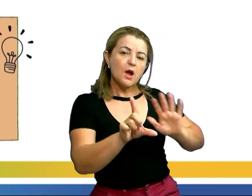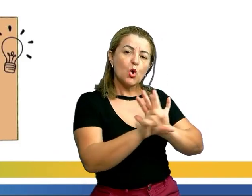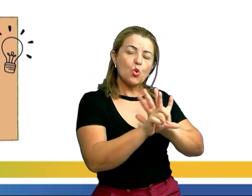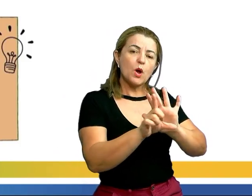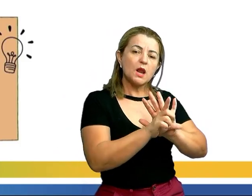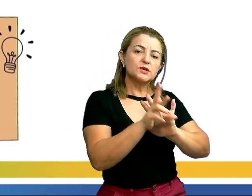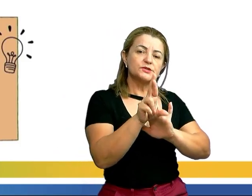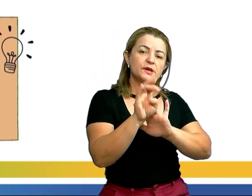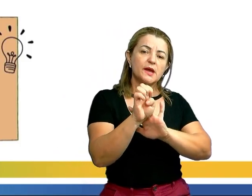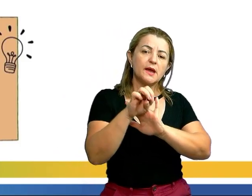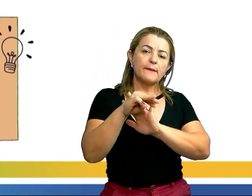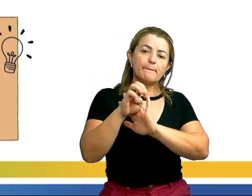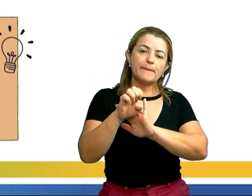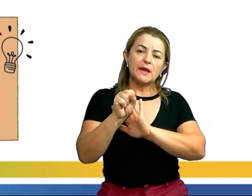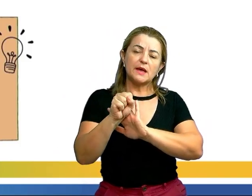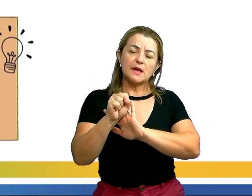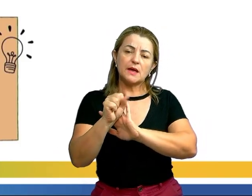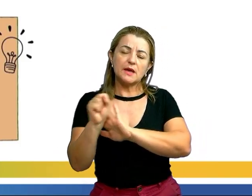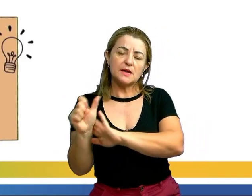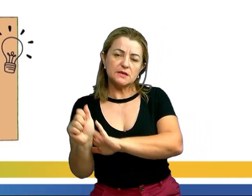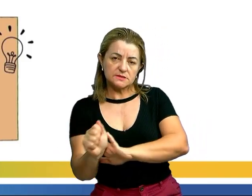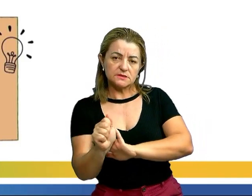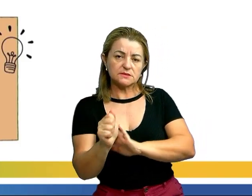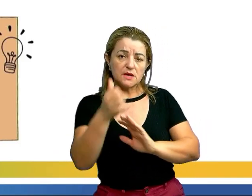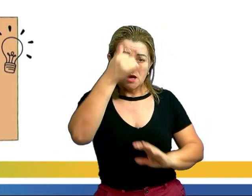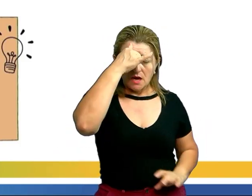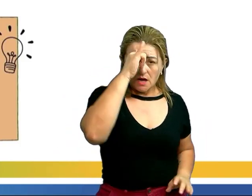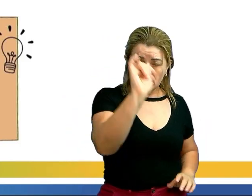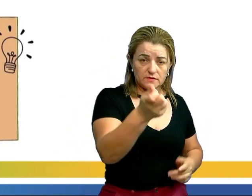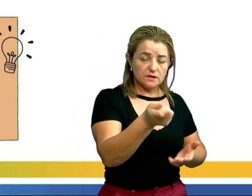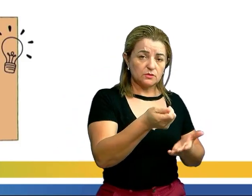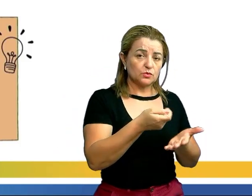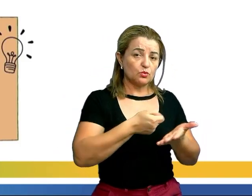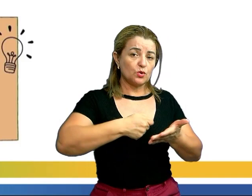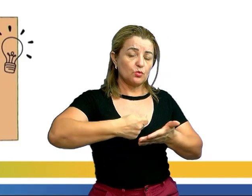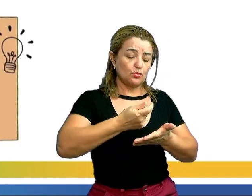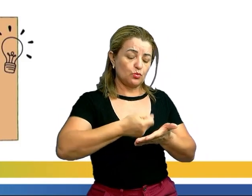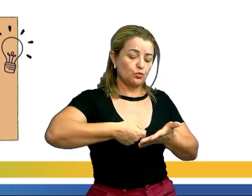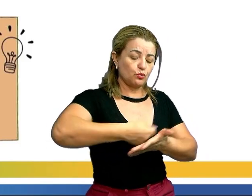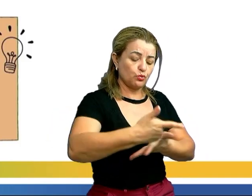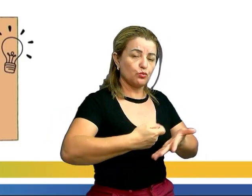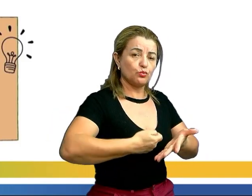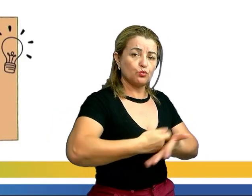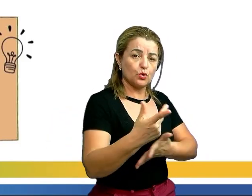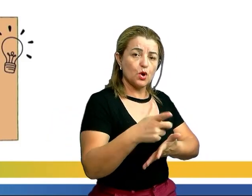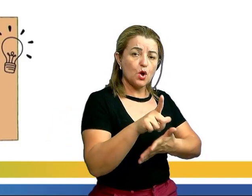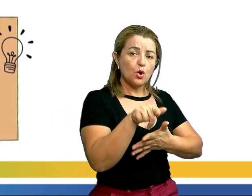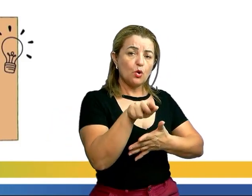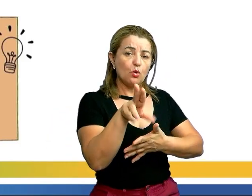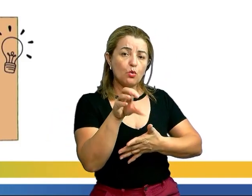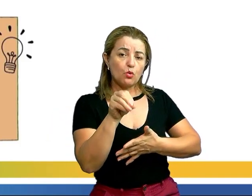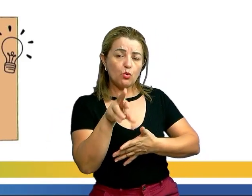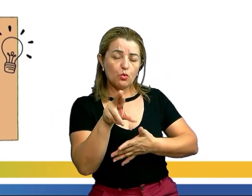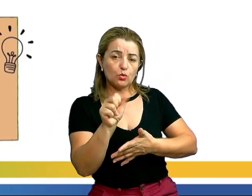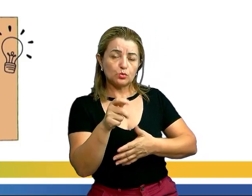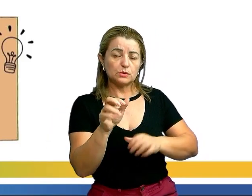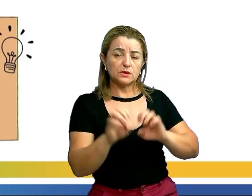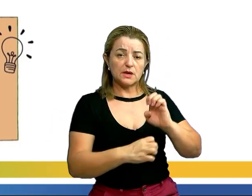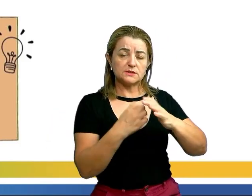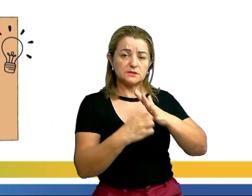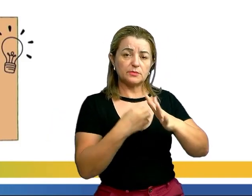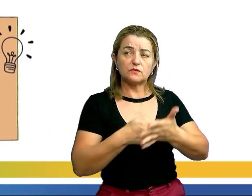remessas, evitando que os lucros das empresas estrangeiras saíssem totalmente do Brasil, né? Então, ele